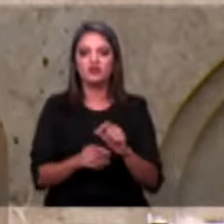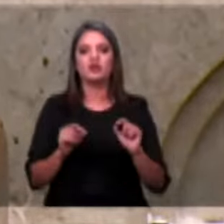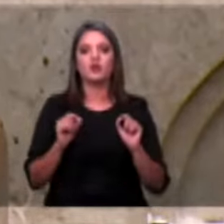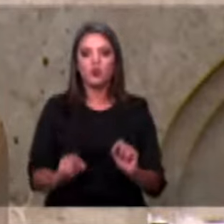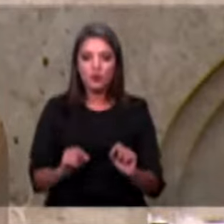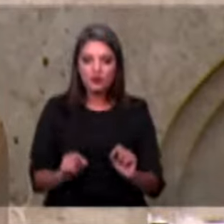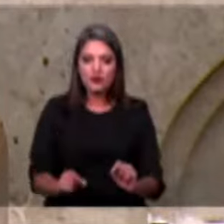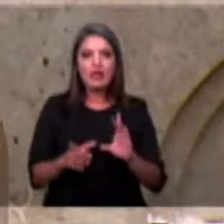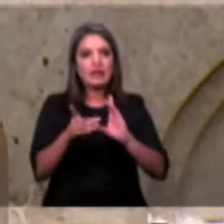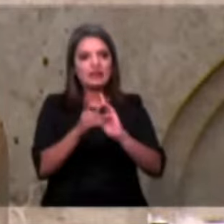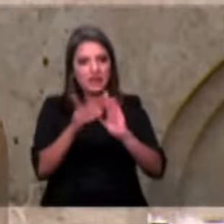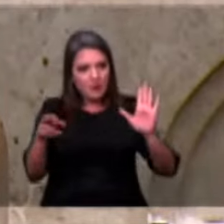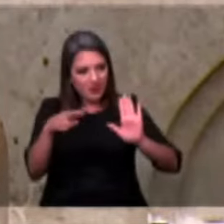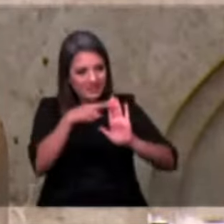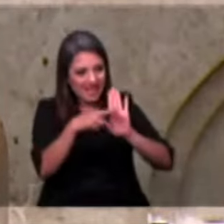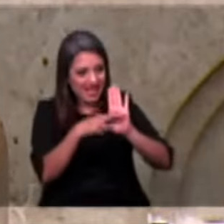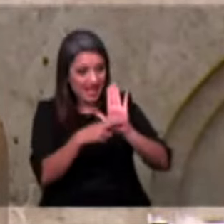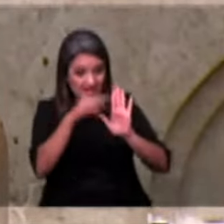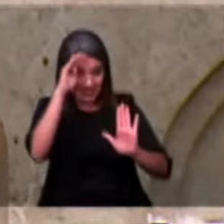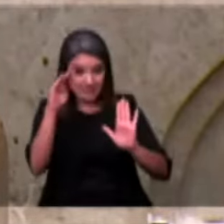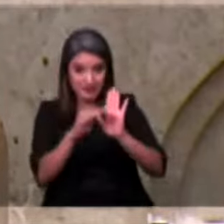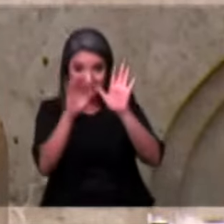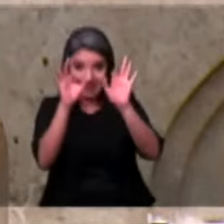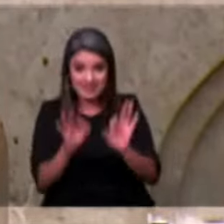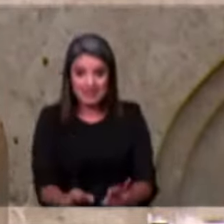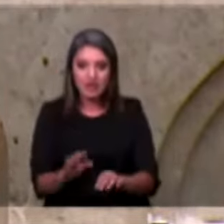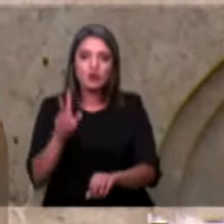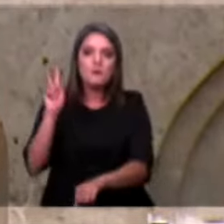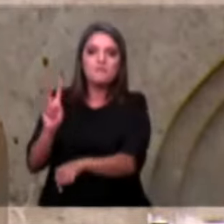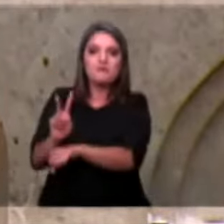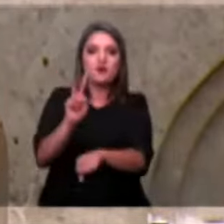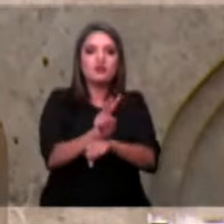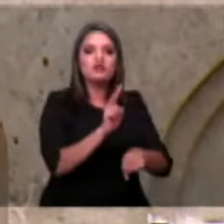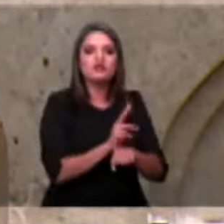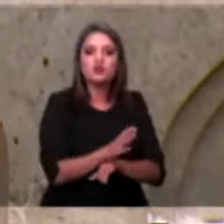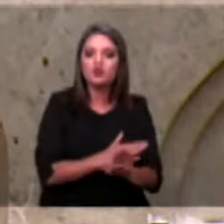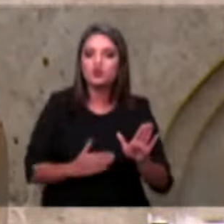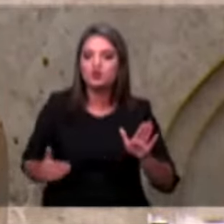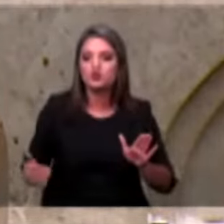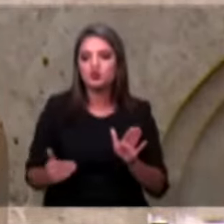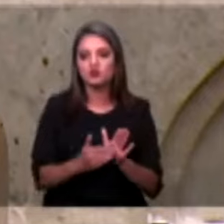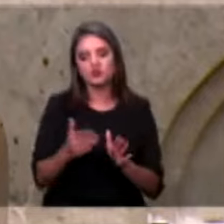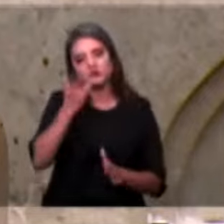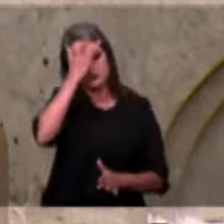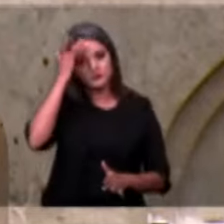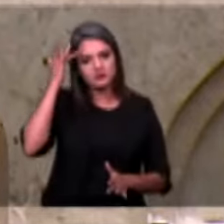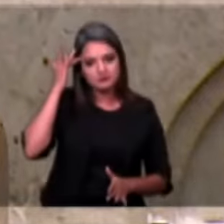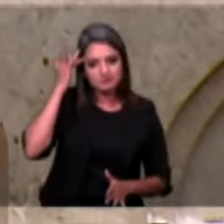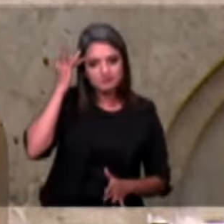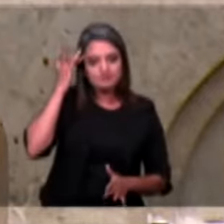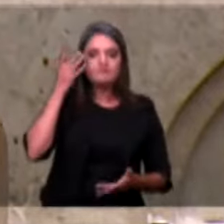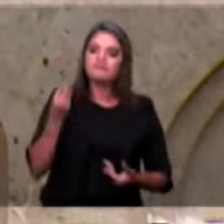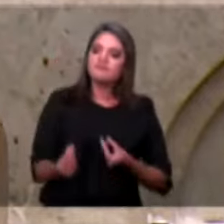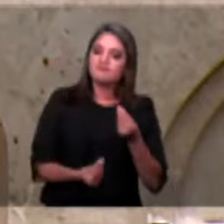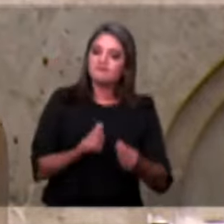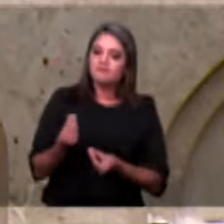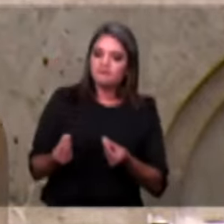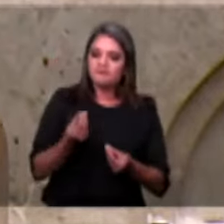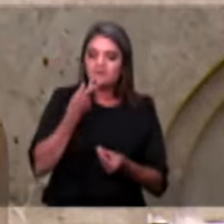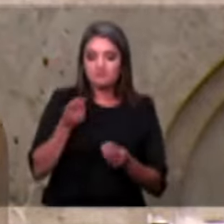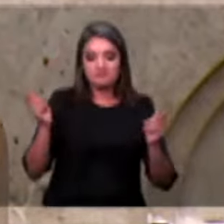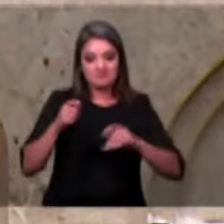jogo democrático por meio da proteção de todos os seus partícipes, a partir do reconhecimento da